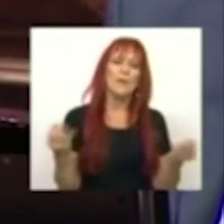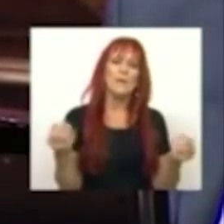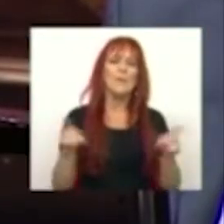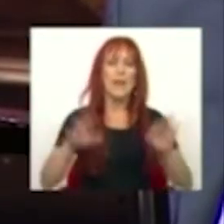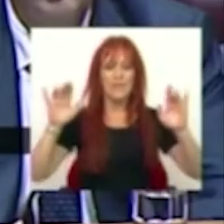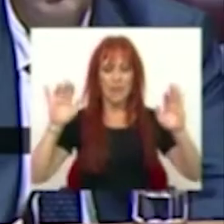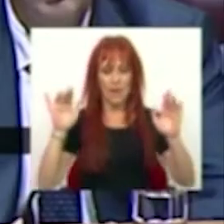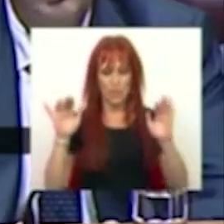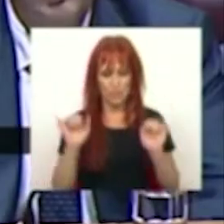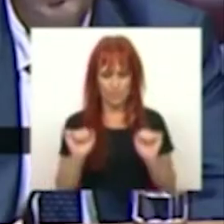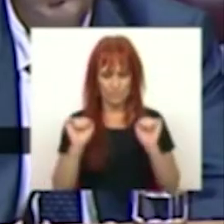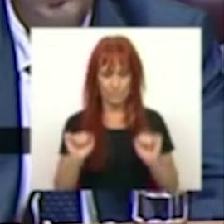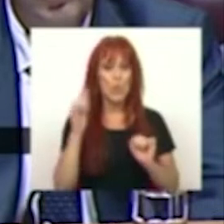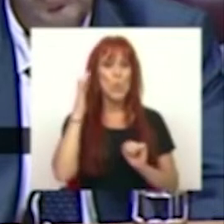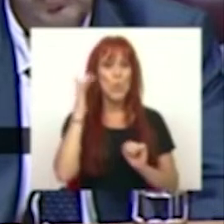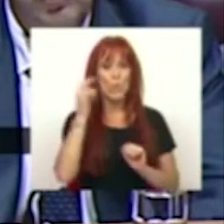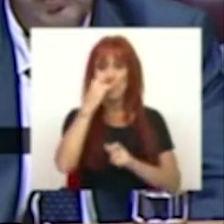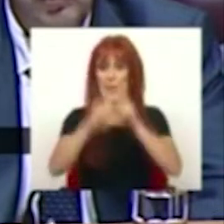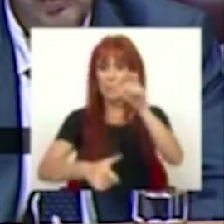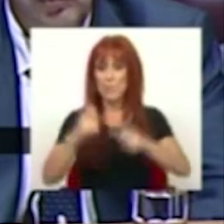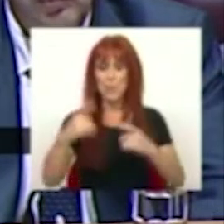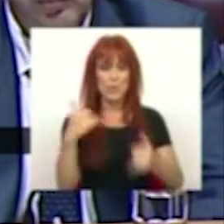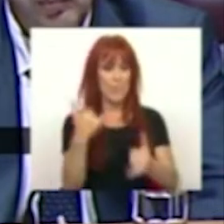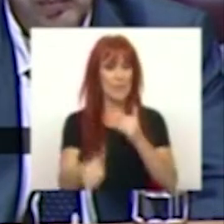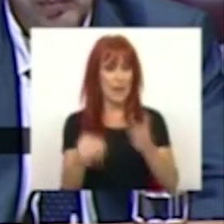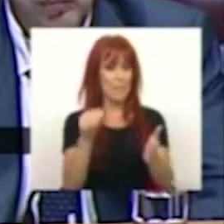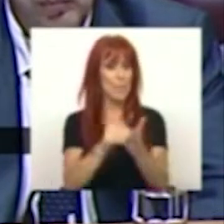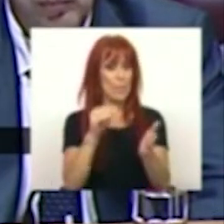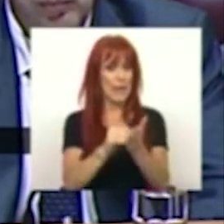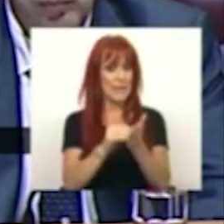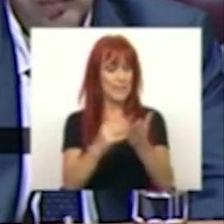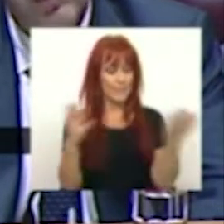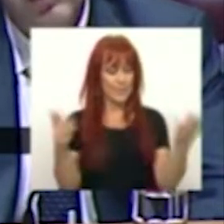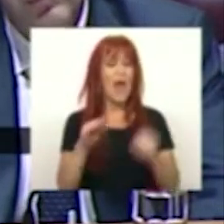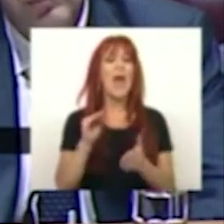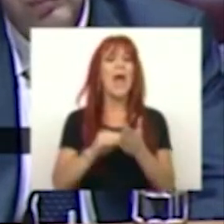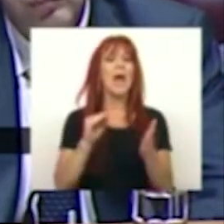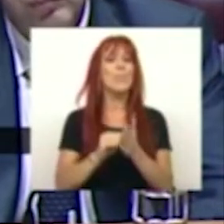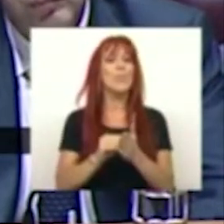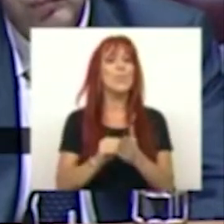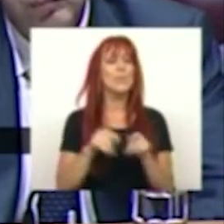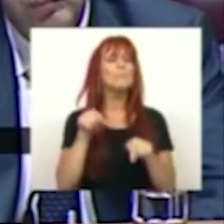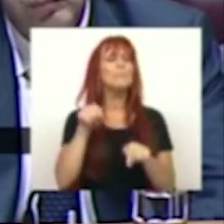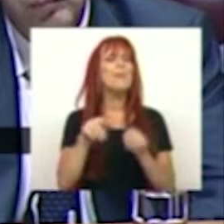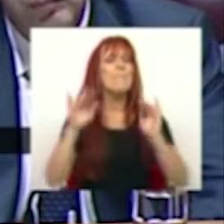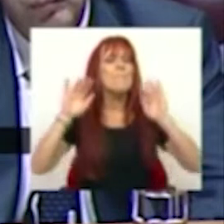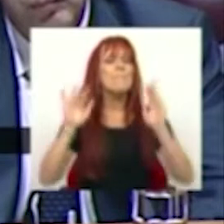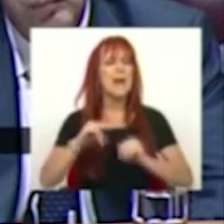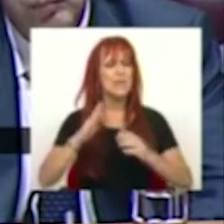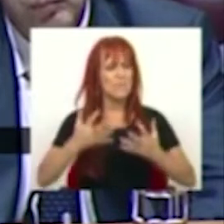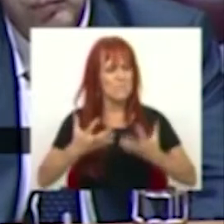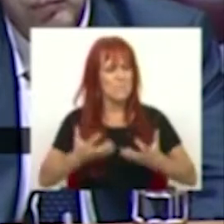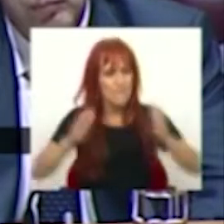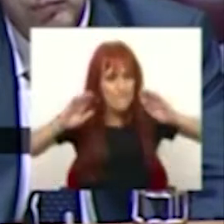redução do número de pessoas em risco de pobreza, a pobreza incide com menor